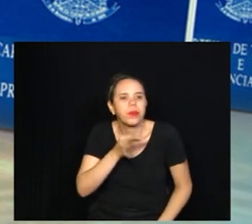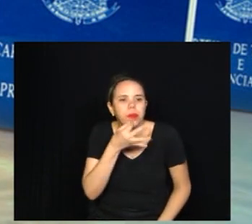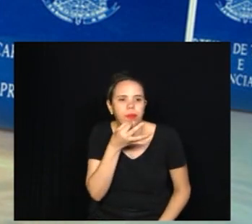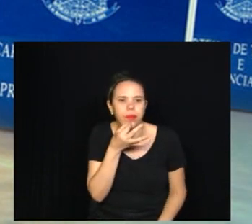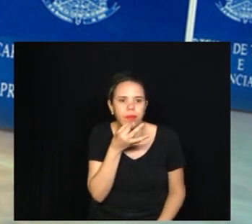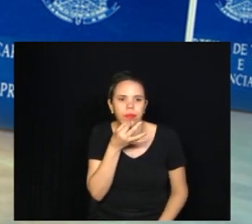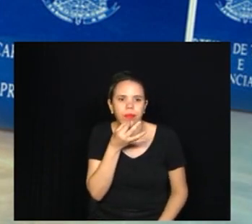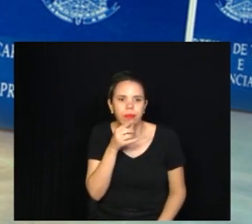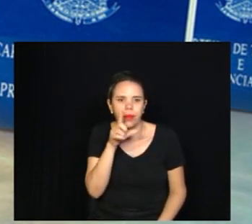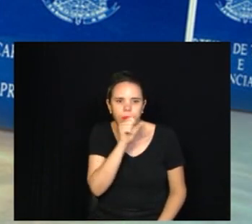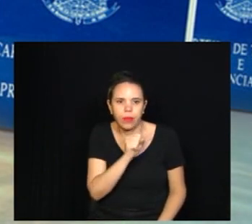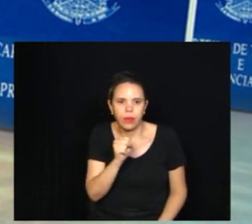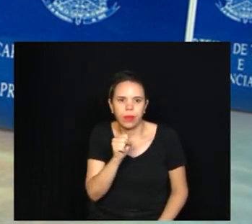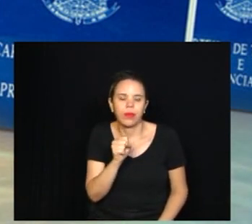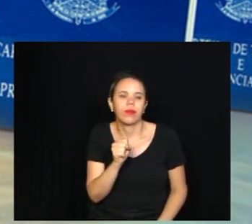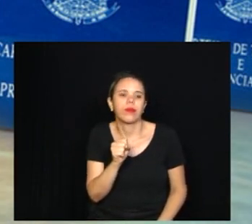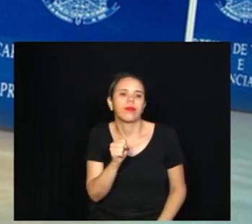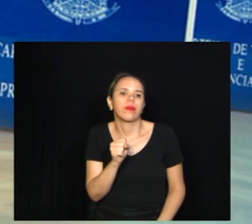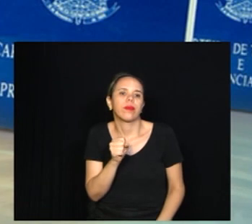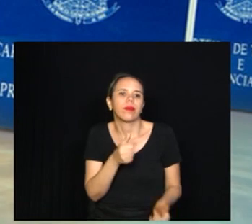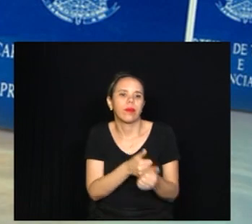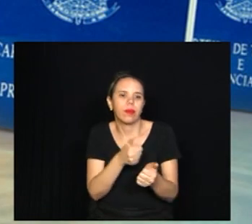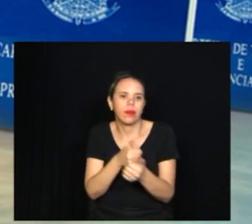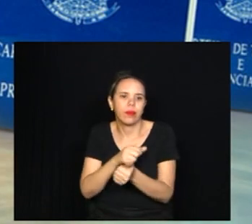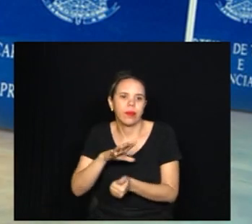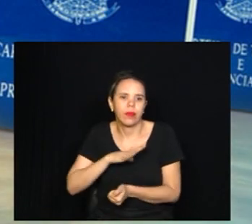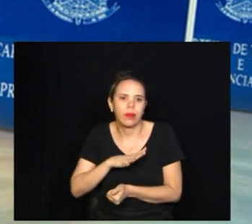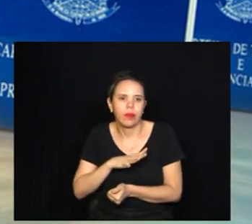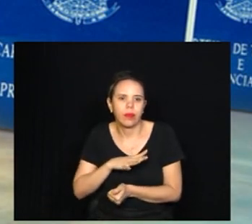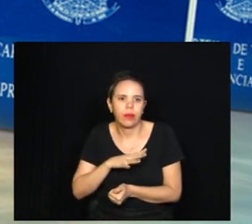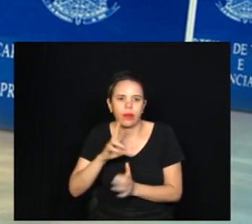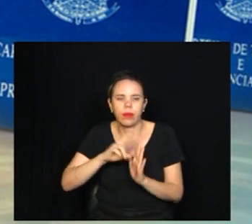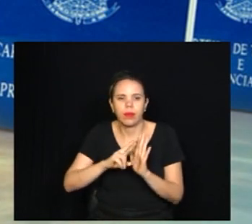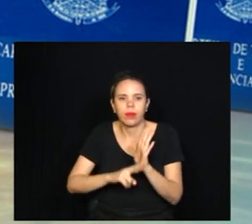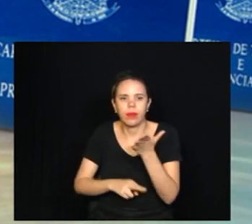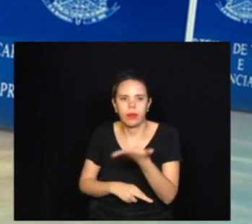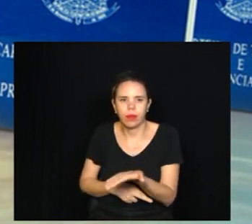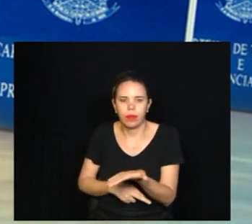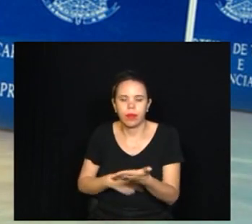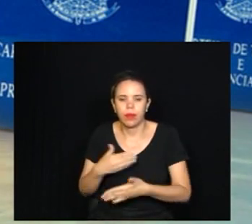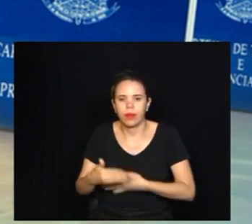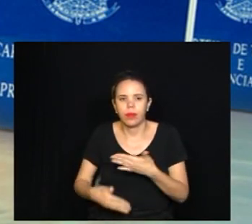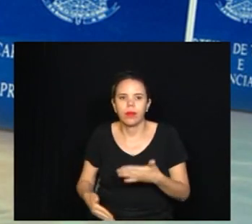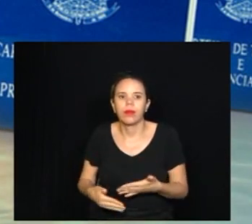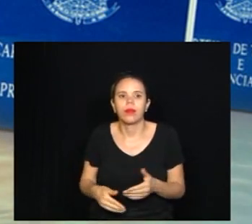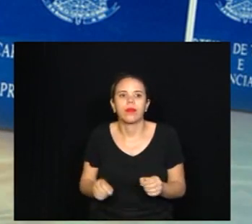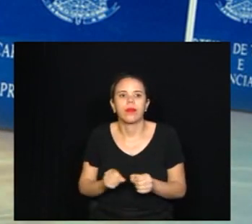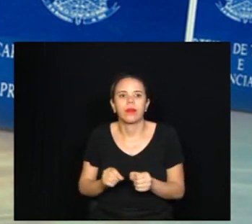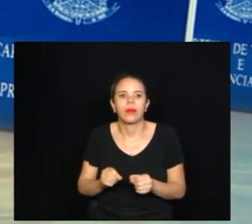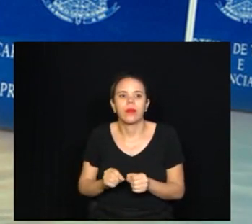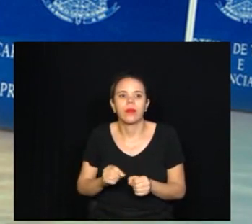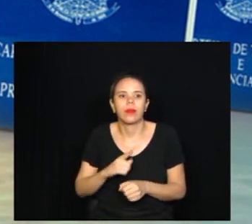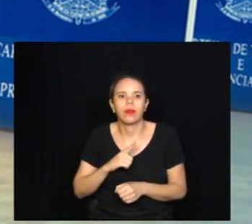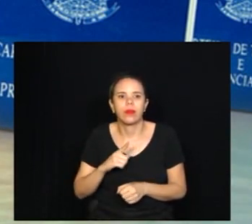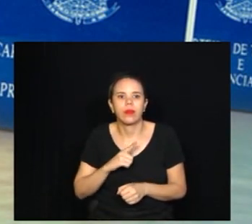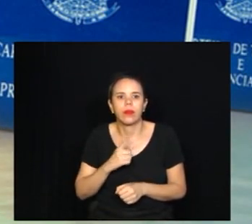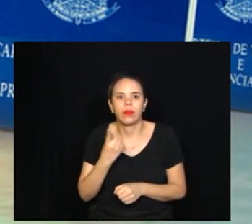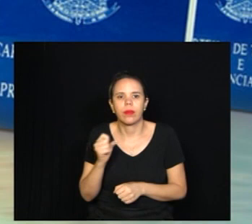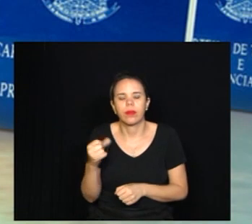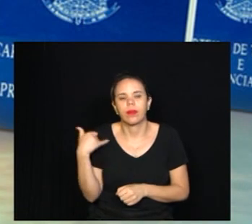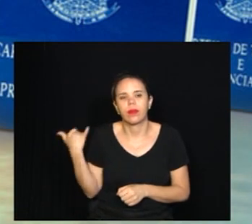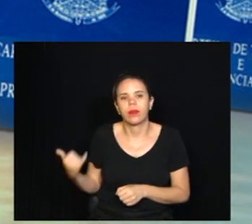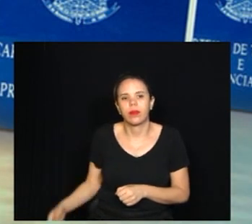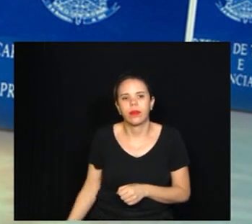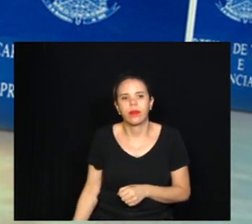Jundiaí, Louveira e regiões próximas. Entre os requisitos do processo seletivo estão ter a partir de